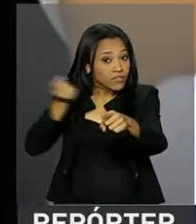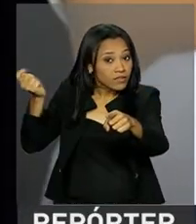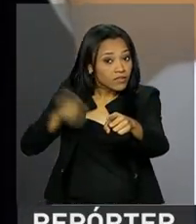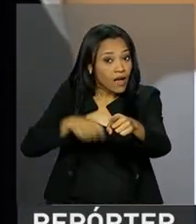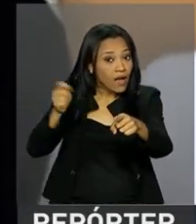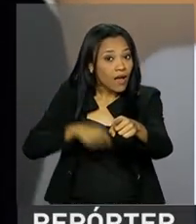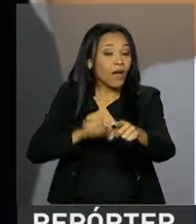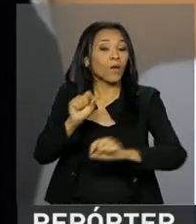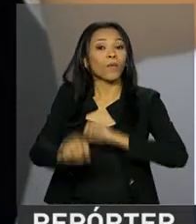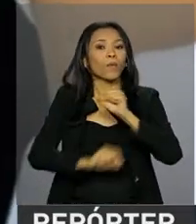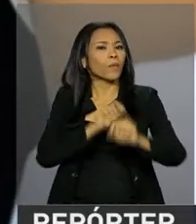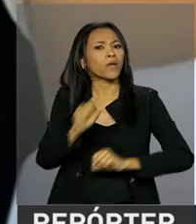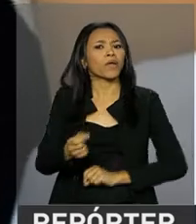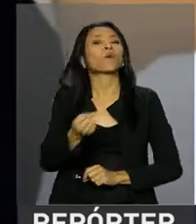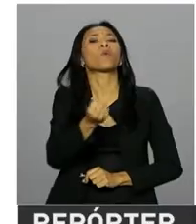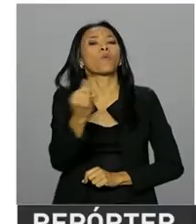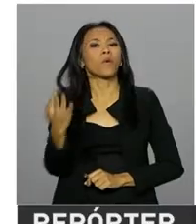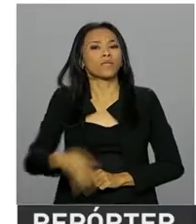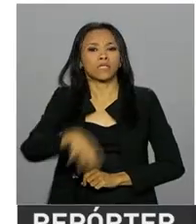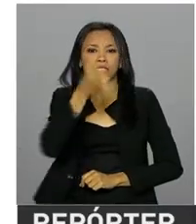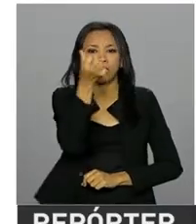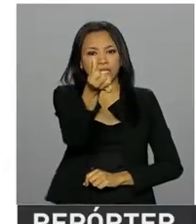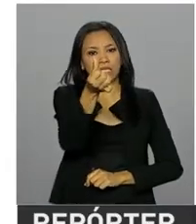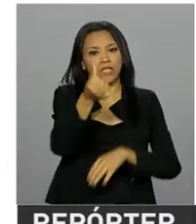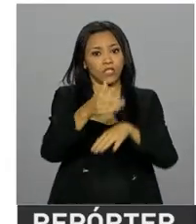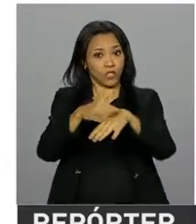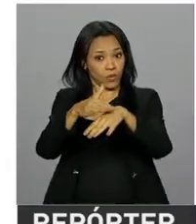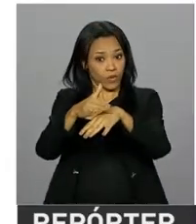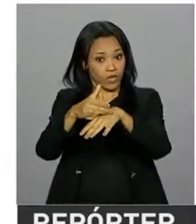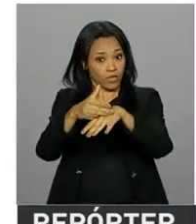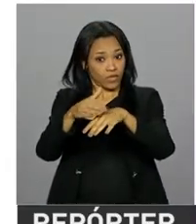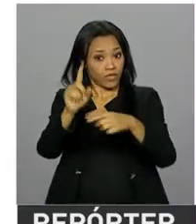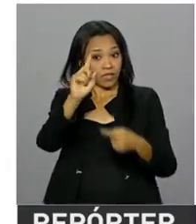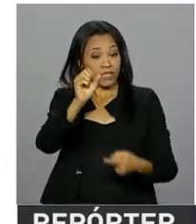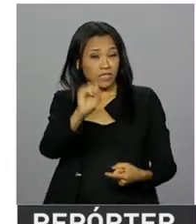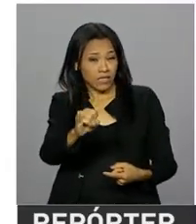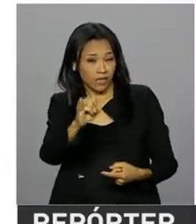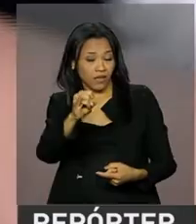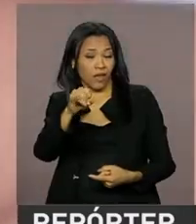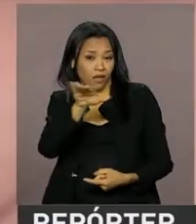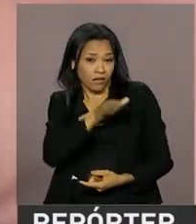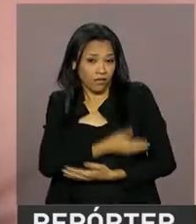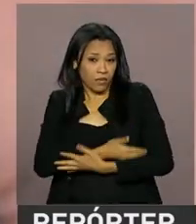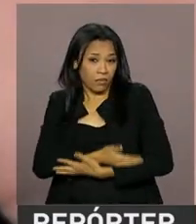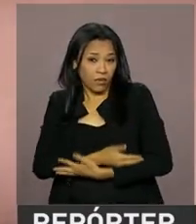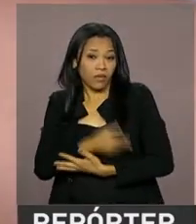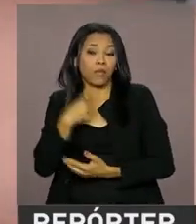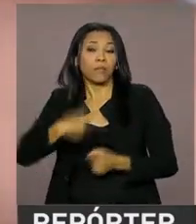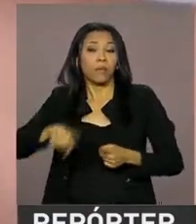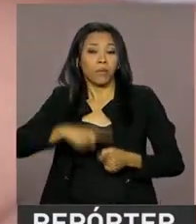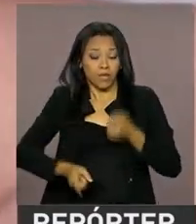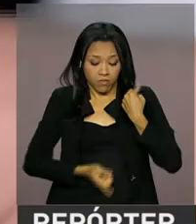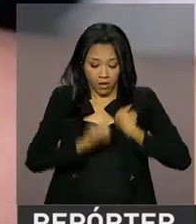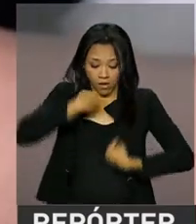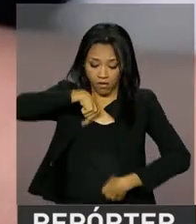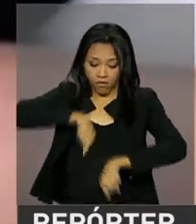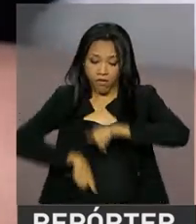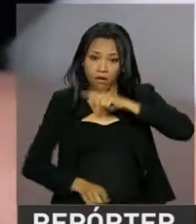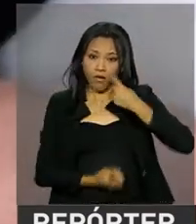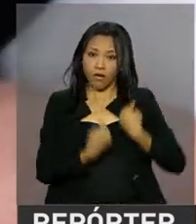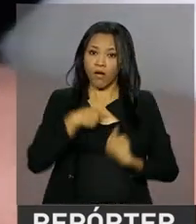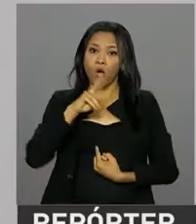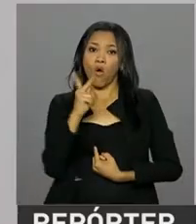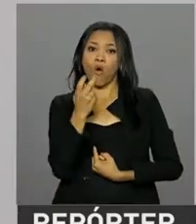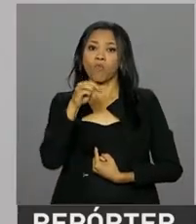possível detectar pelo menos 6 doenças, entre elas, se a criança tem problemas no metabolismo, na produção de